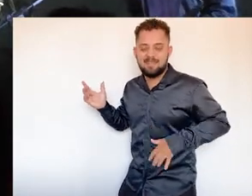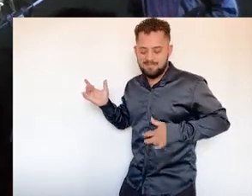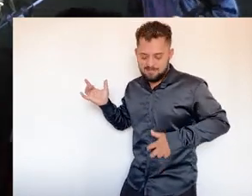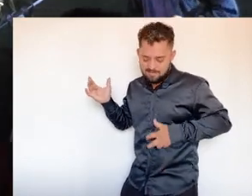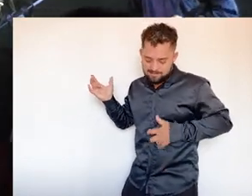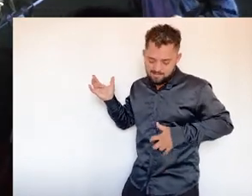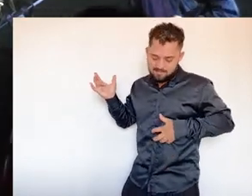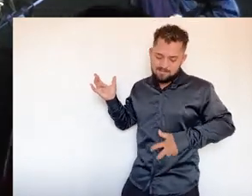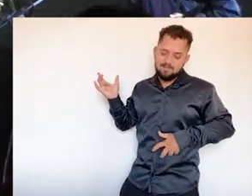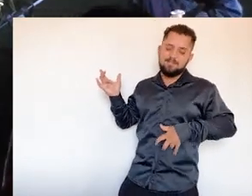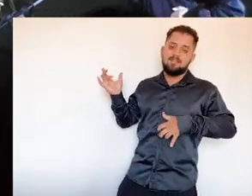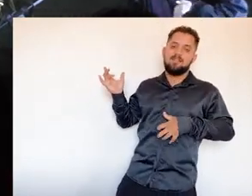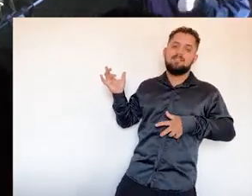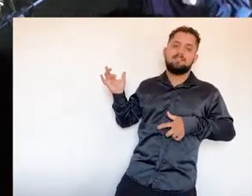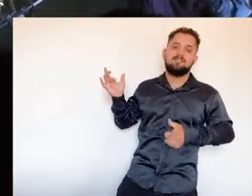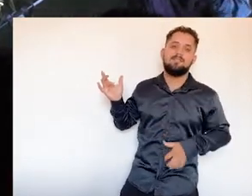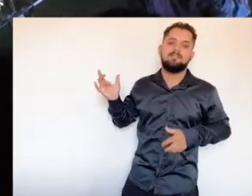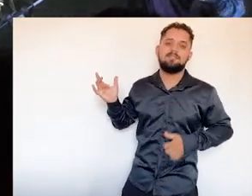poleiro. Deixa eu te falar.